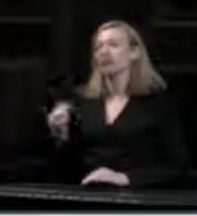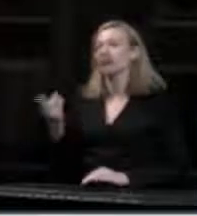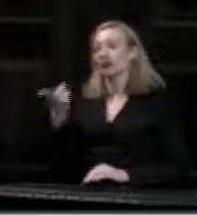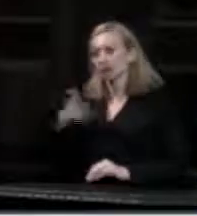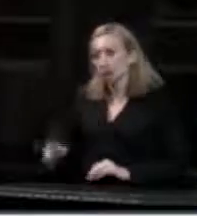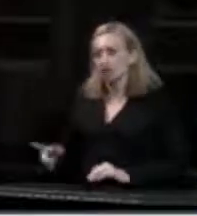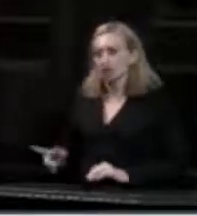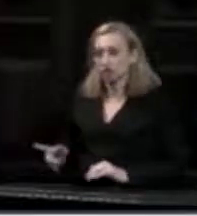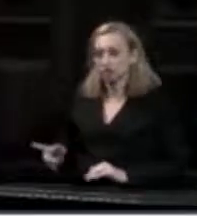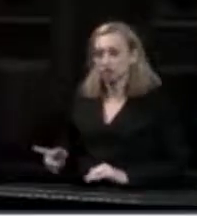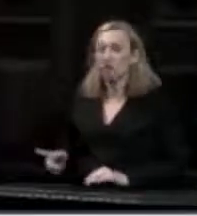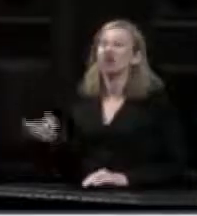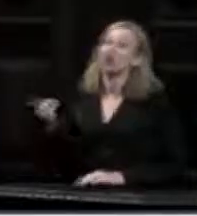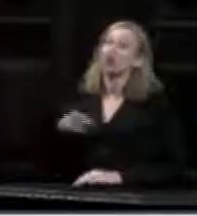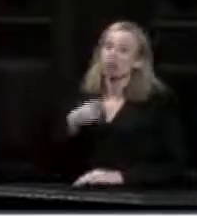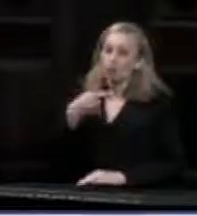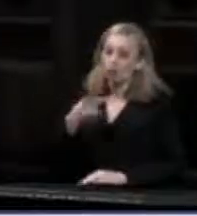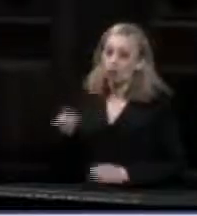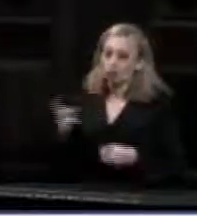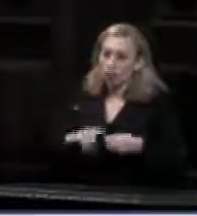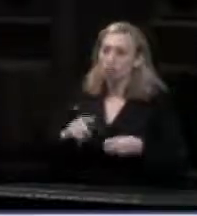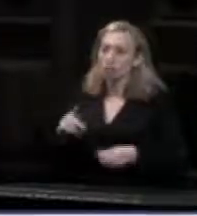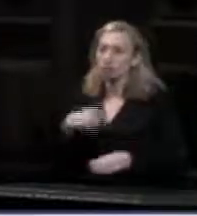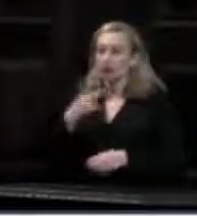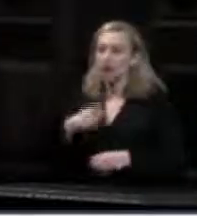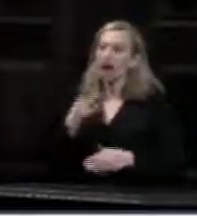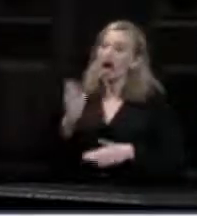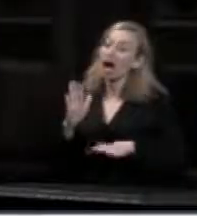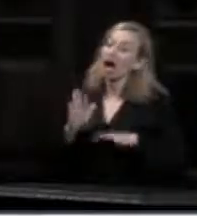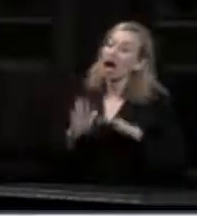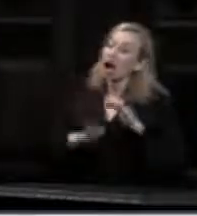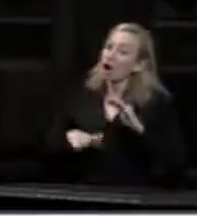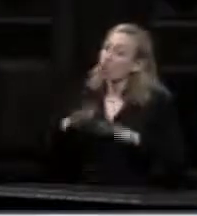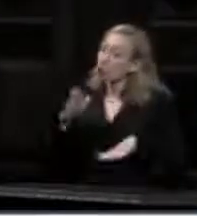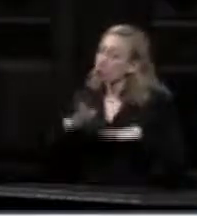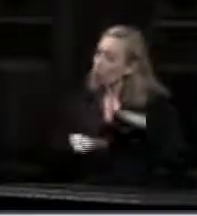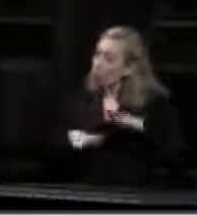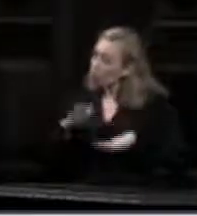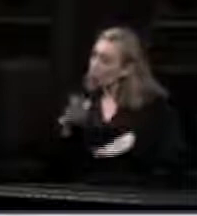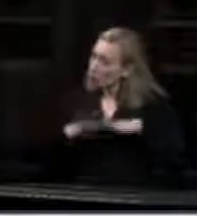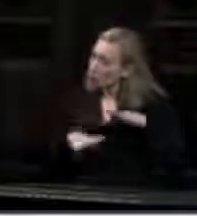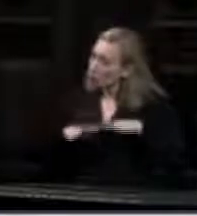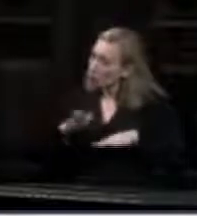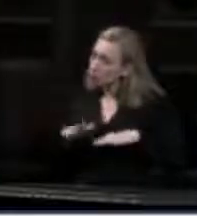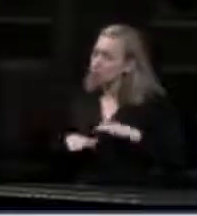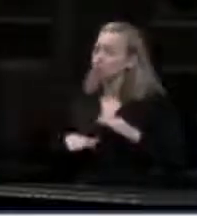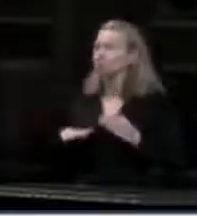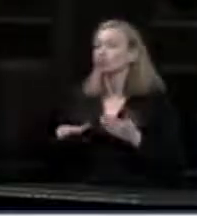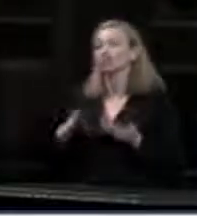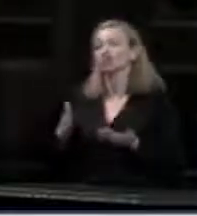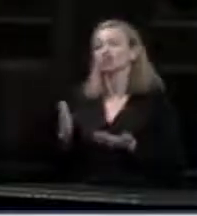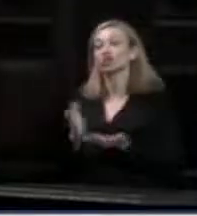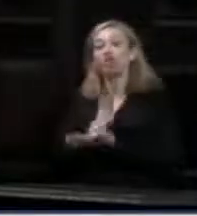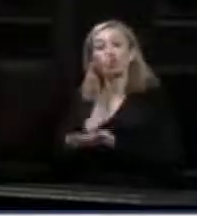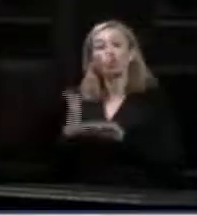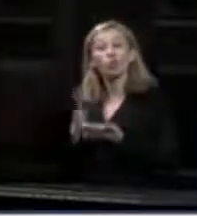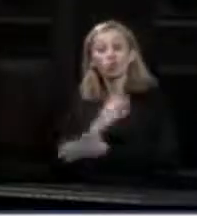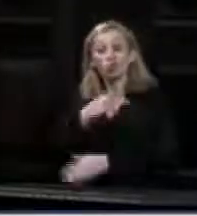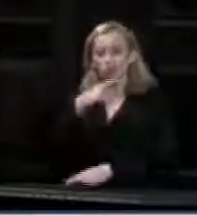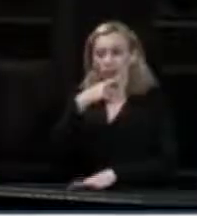dizer apenas alguns quebraram essa curtindo uma de